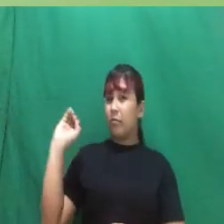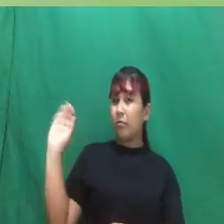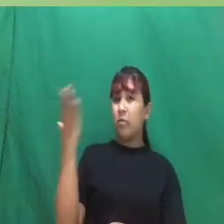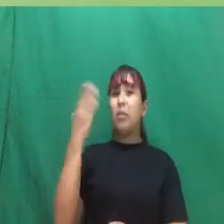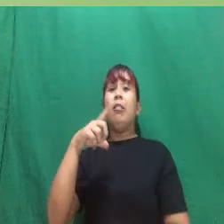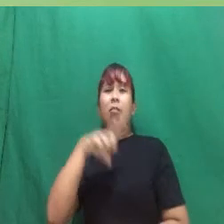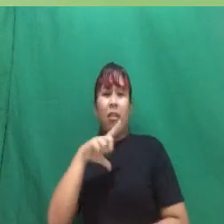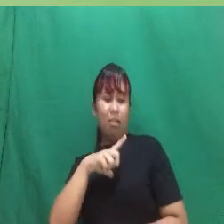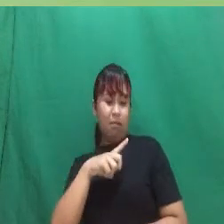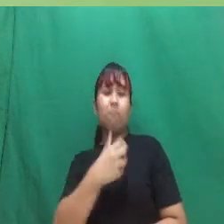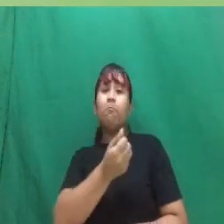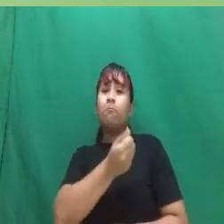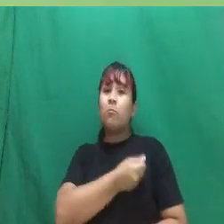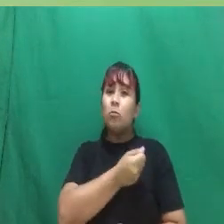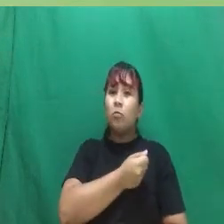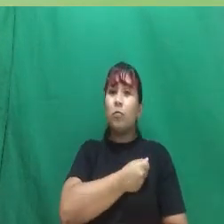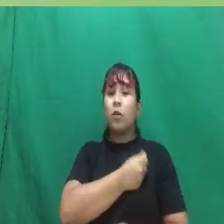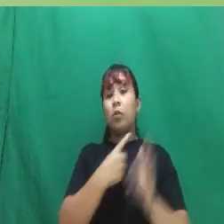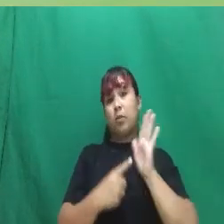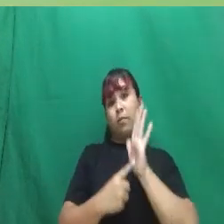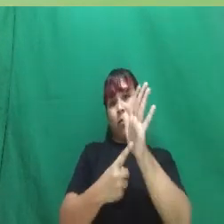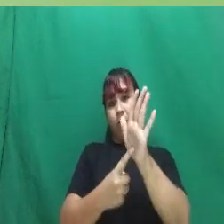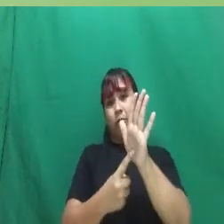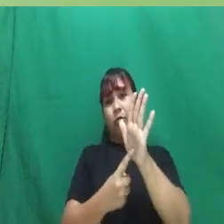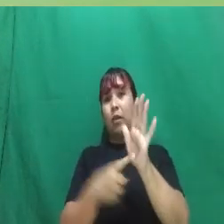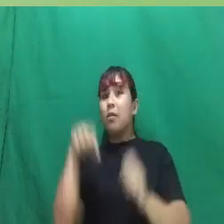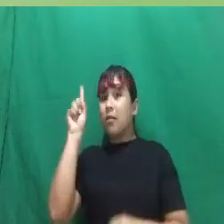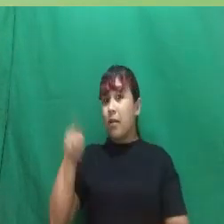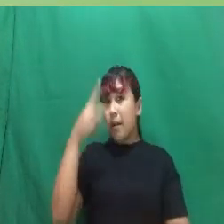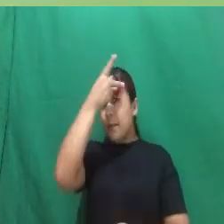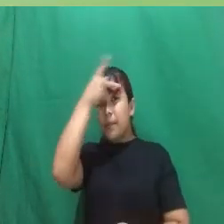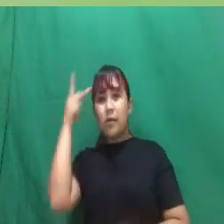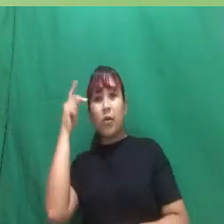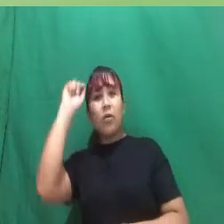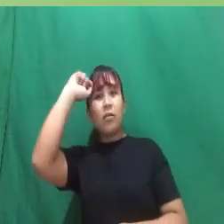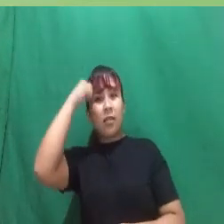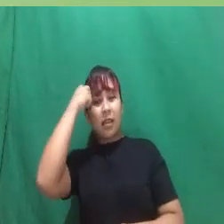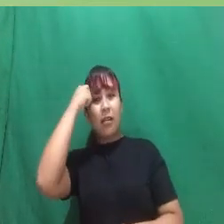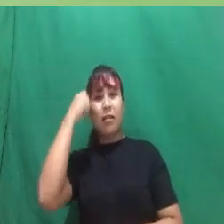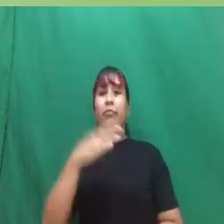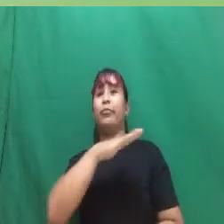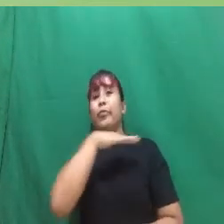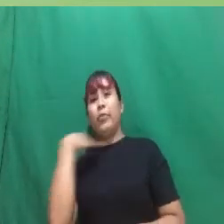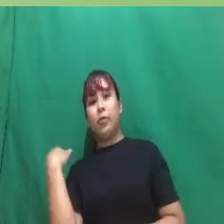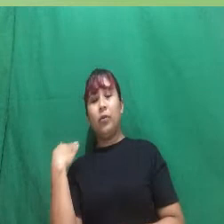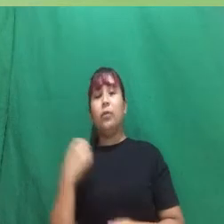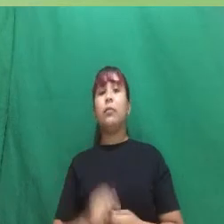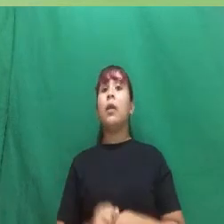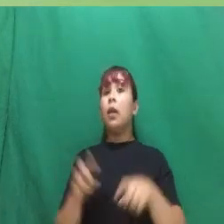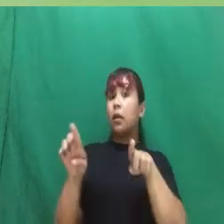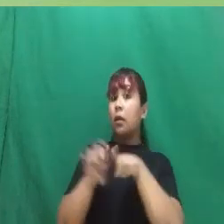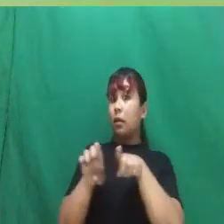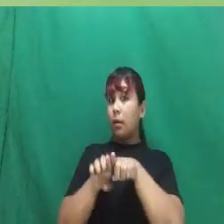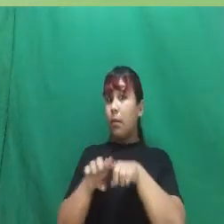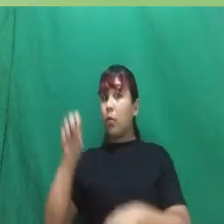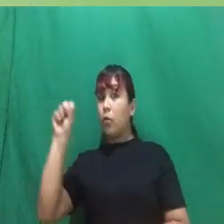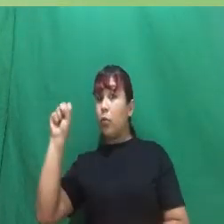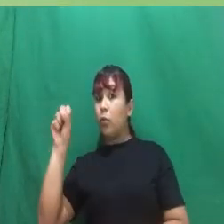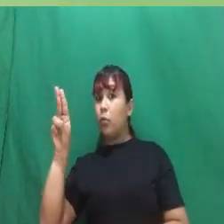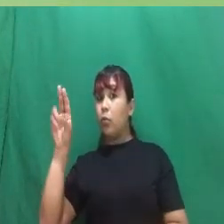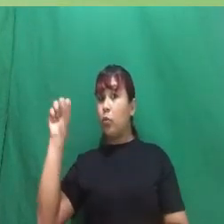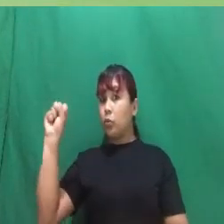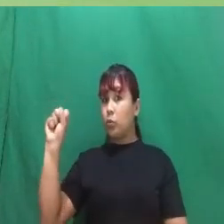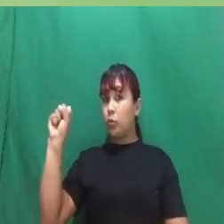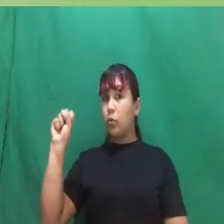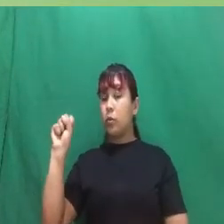forte, um sistema único de saúde. Nós somos em defesa do SUS, em defesa da vida. Nós exigimos